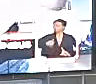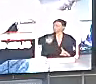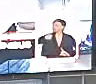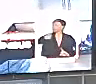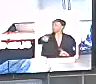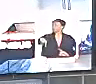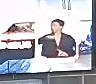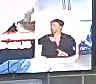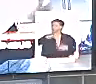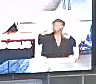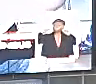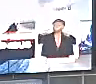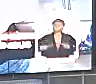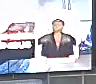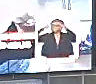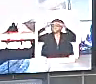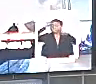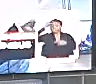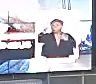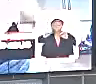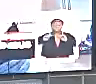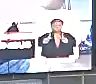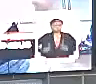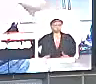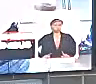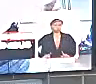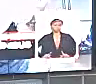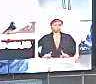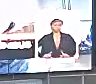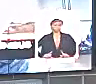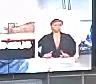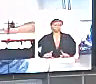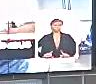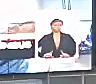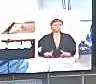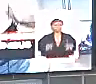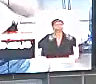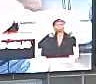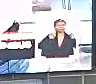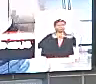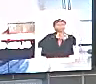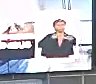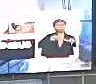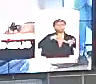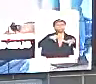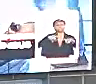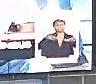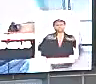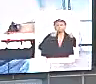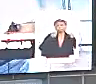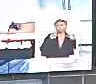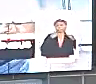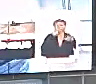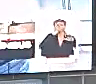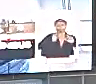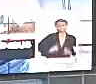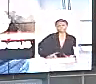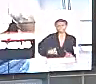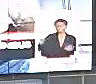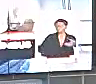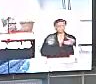aquela frase que todos nós né o Brasil fala nada sobre nós sem nós mas eu acho que nada para nós